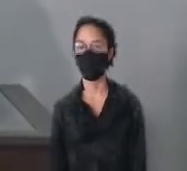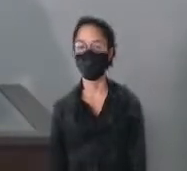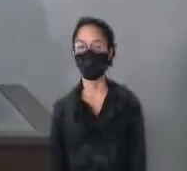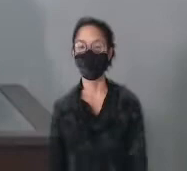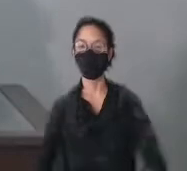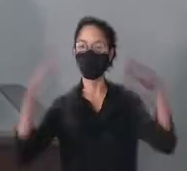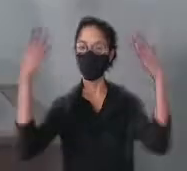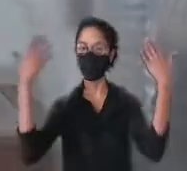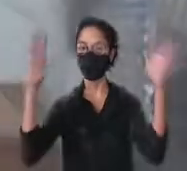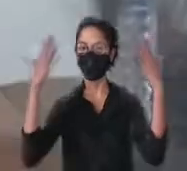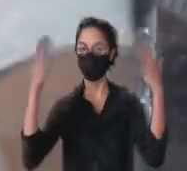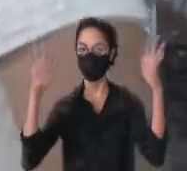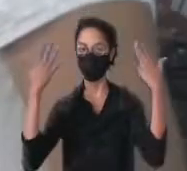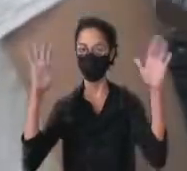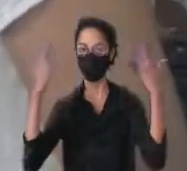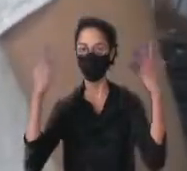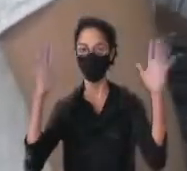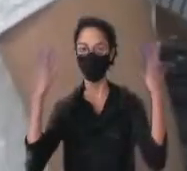E aí